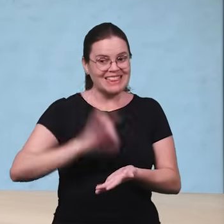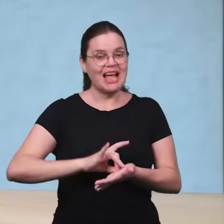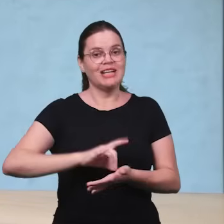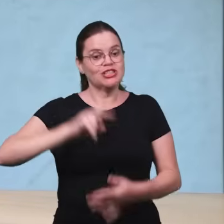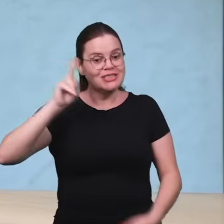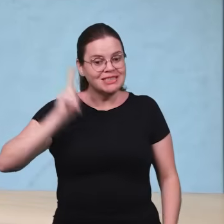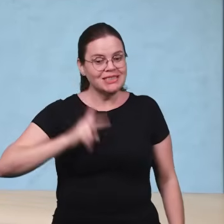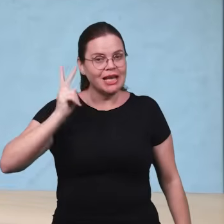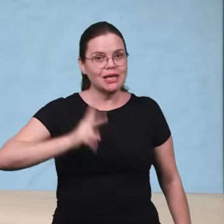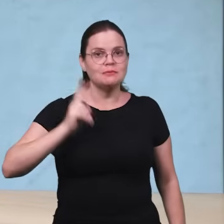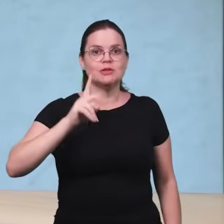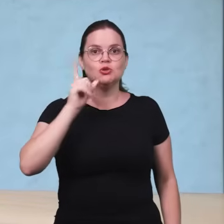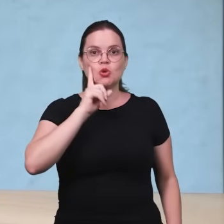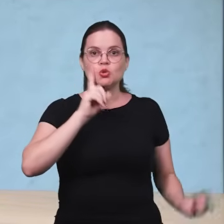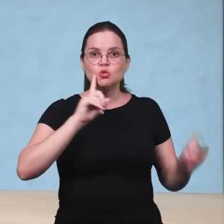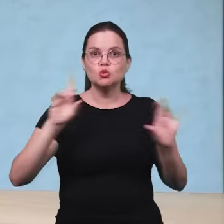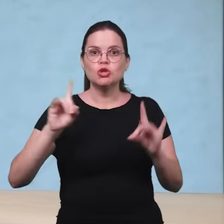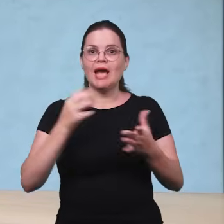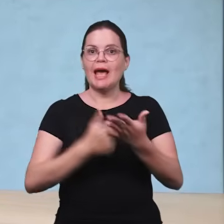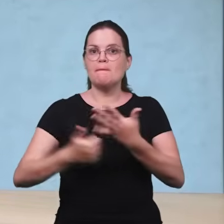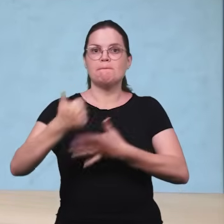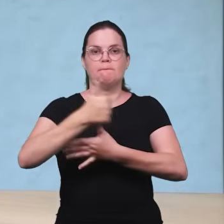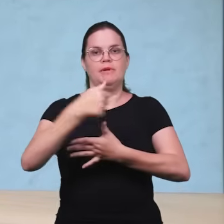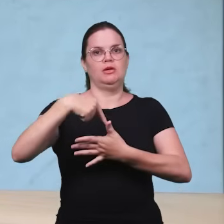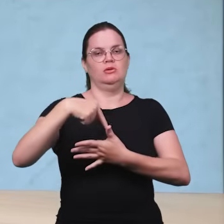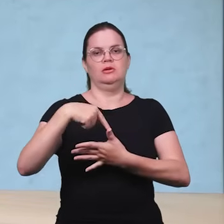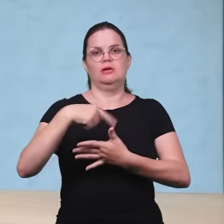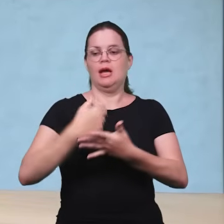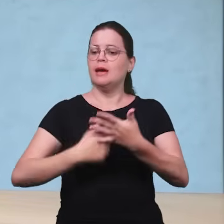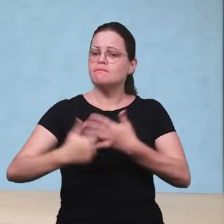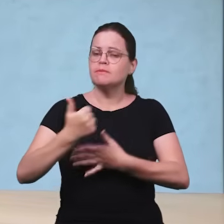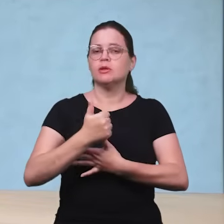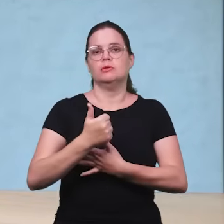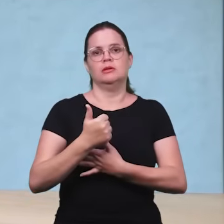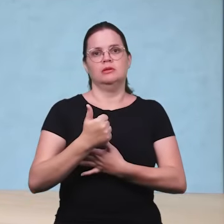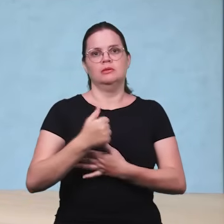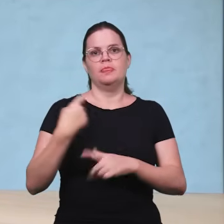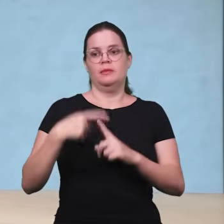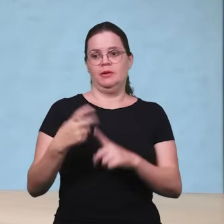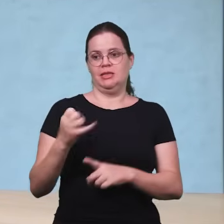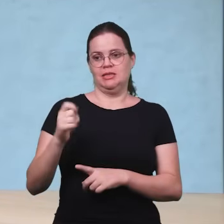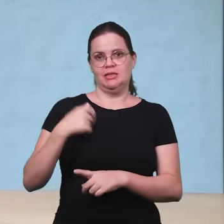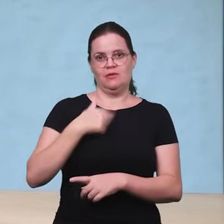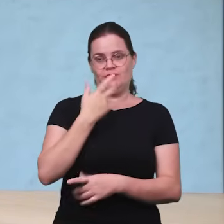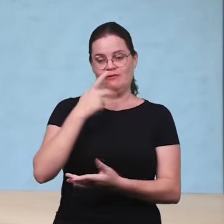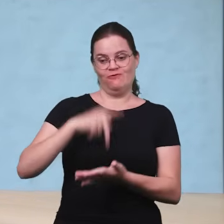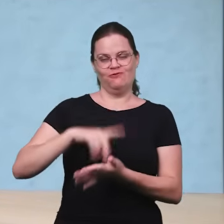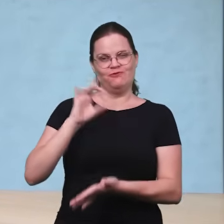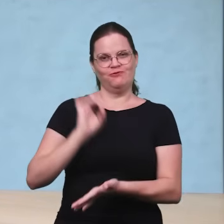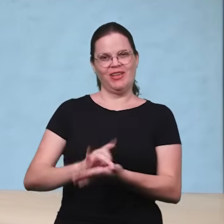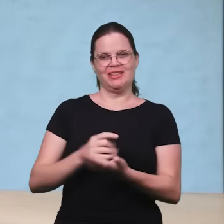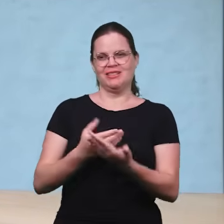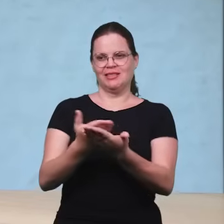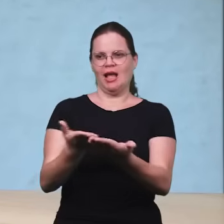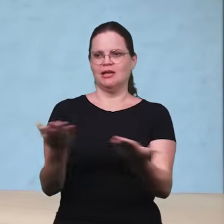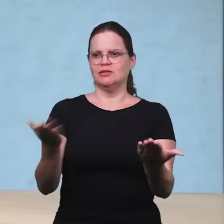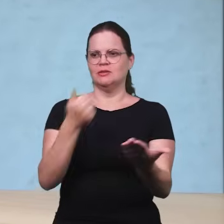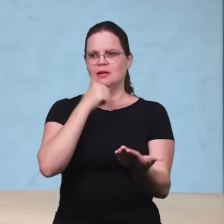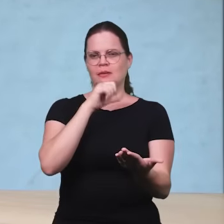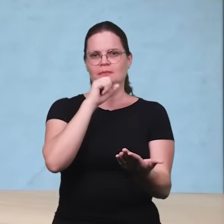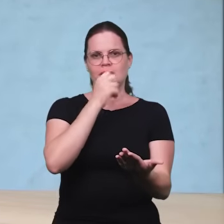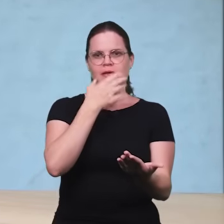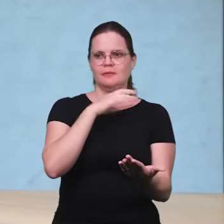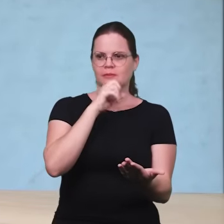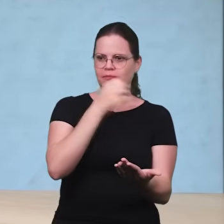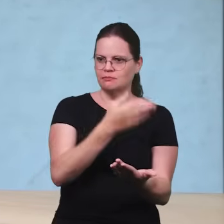é uma prioridade, ela nos coloca em vantagem, porque quando somos sinceros diante de Deus, diante dos nossos pais, dos nossos